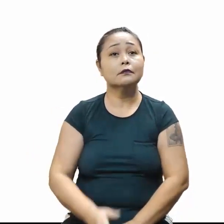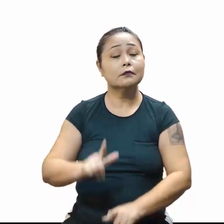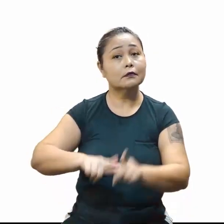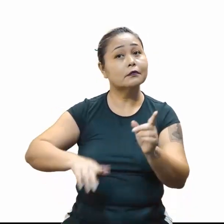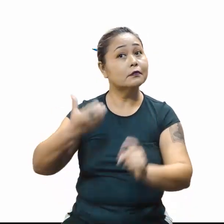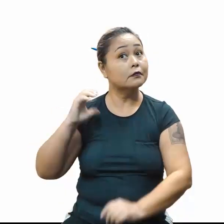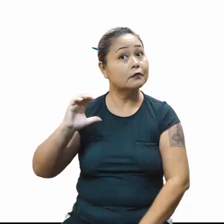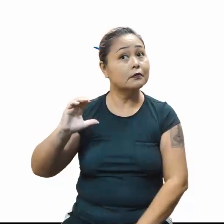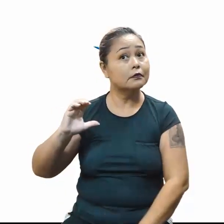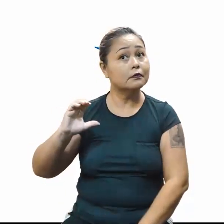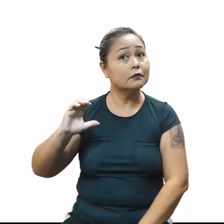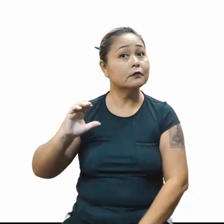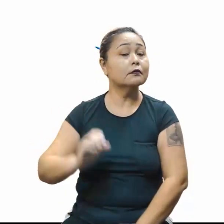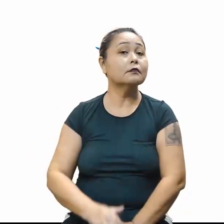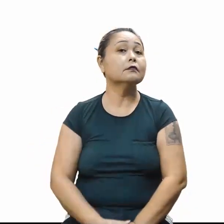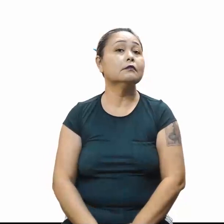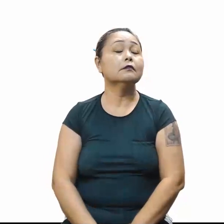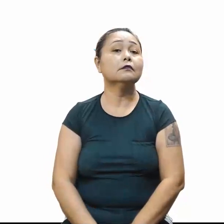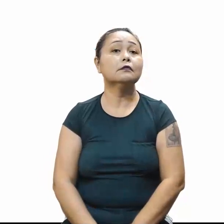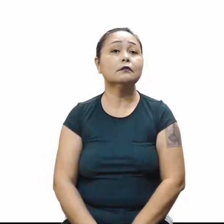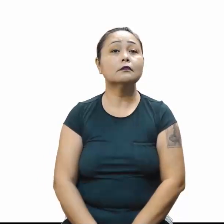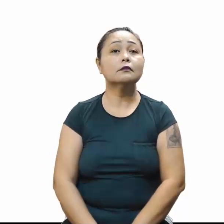C.